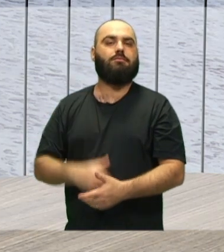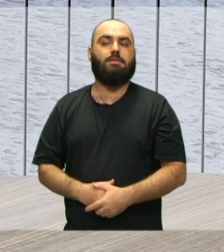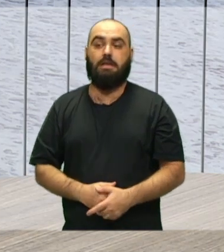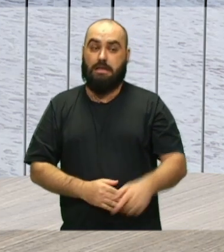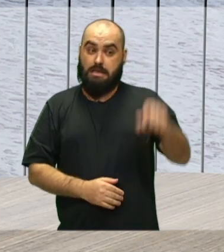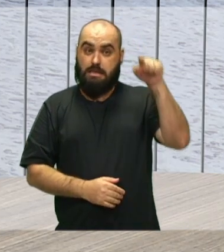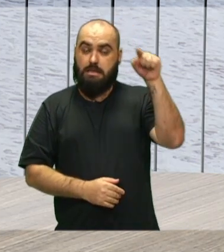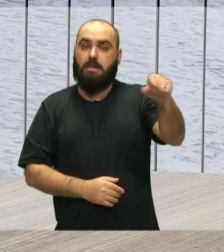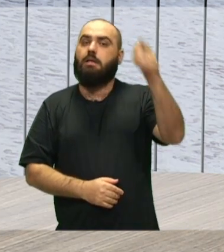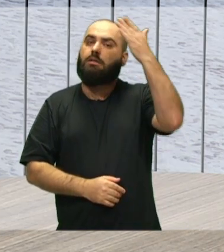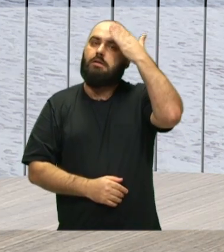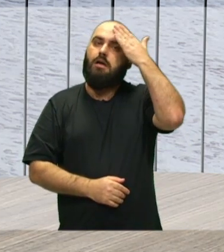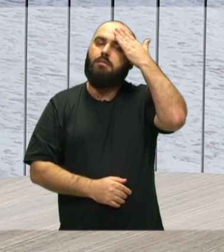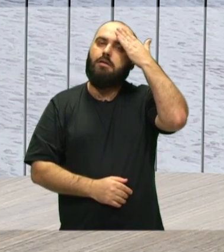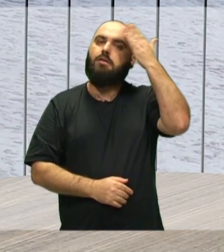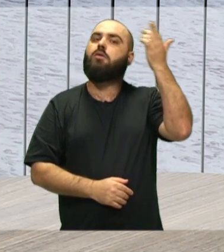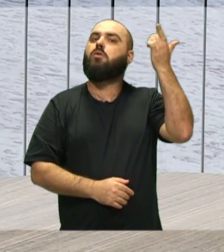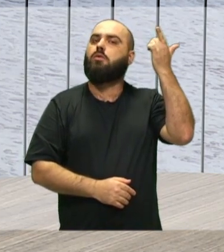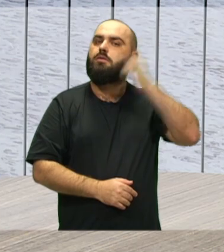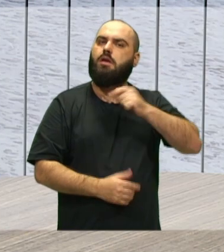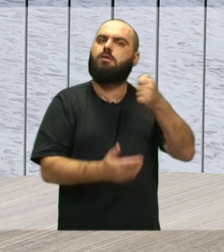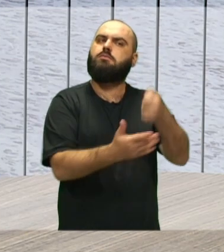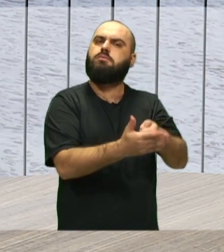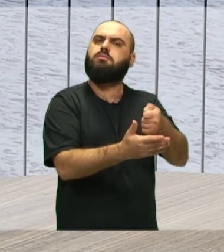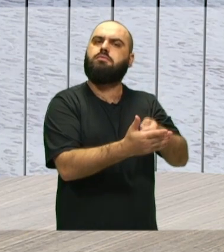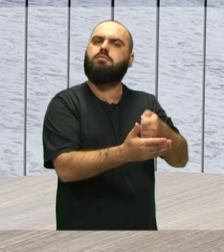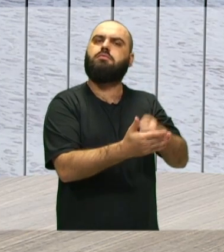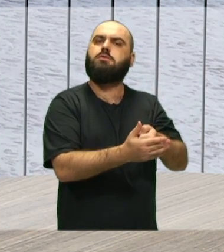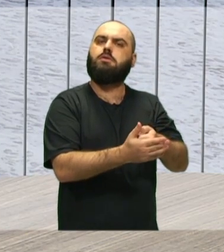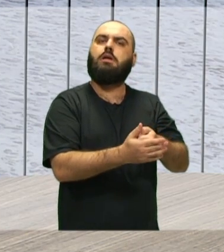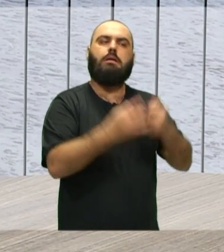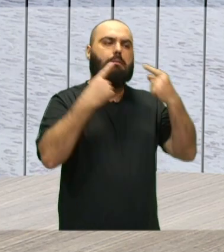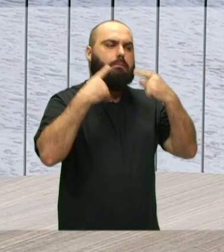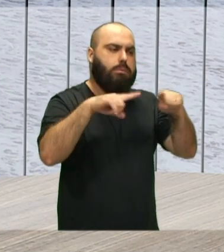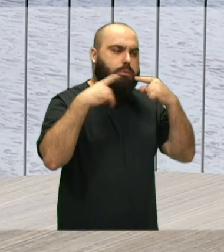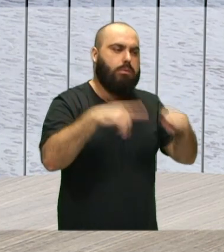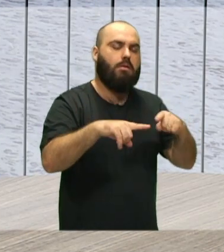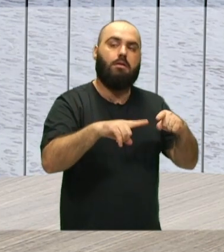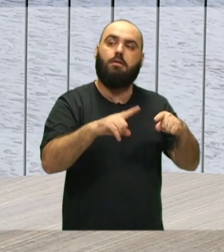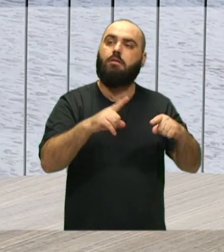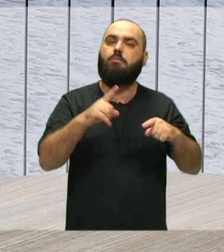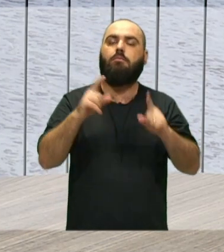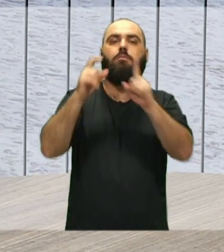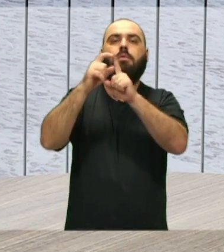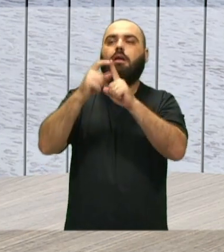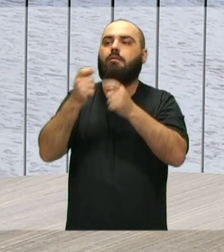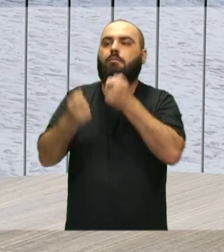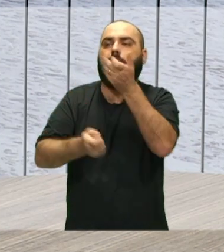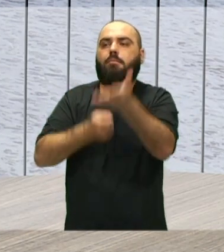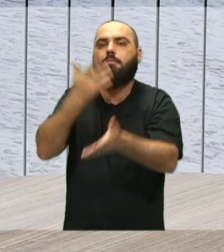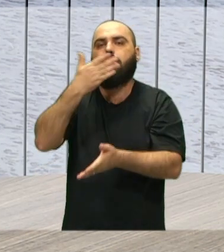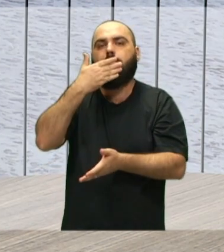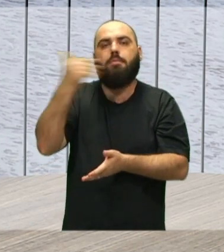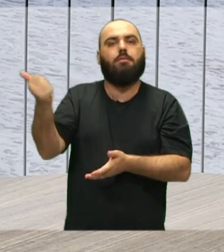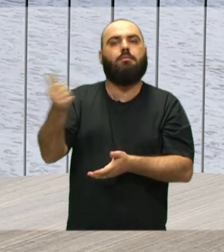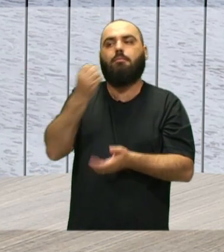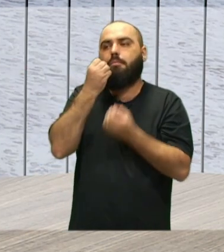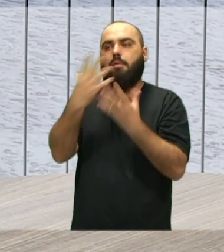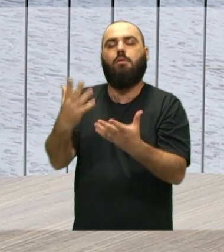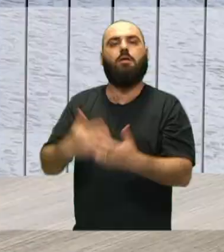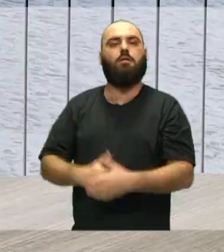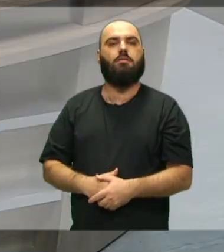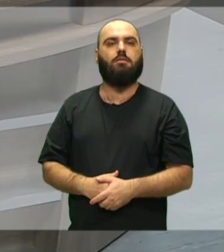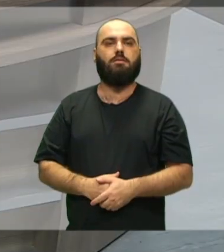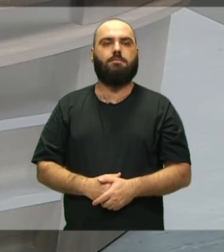público, ele pode exigir, ele pode criticar e também pode elogiar, pode dar sugestão, pode fazer melhoria, quem sabe amanhã não está aqui dentro também,